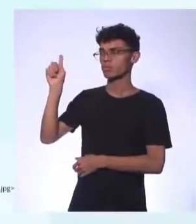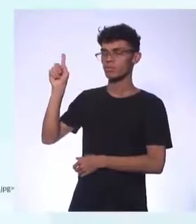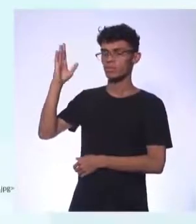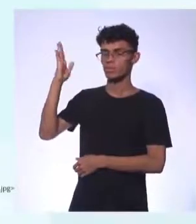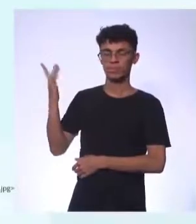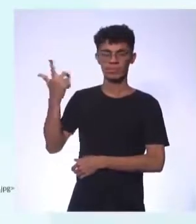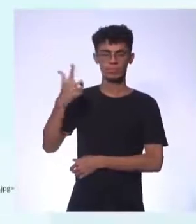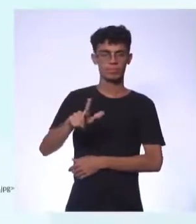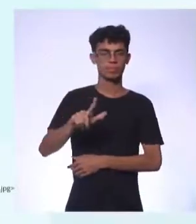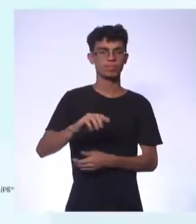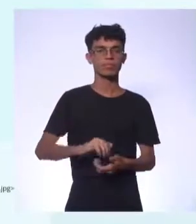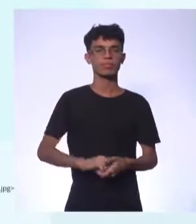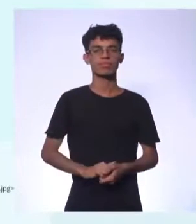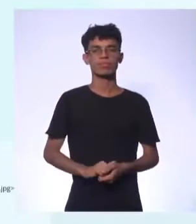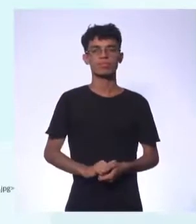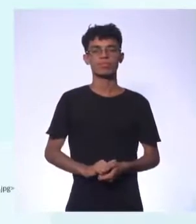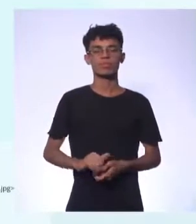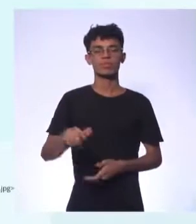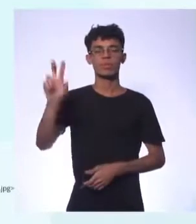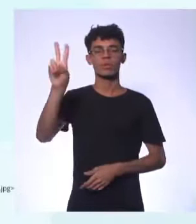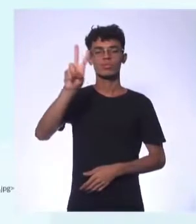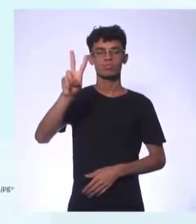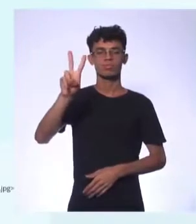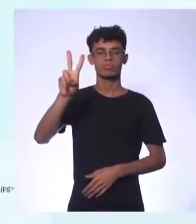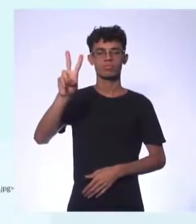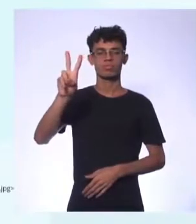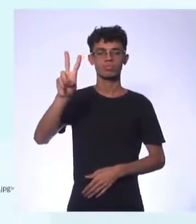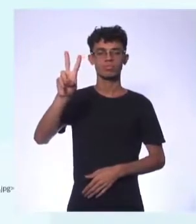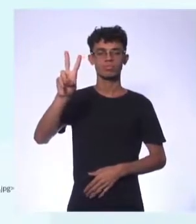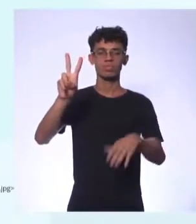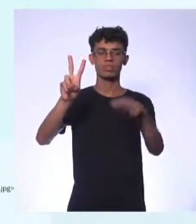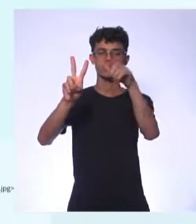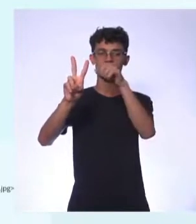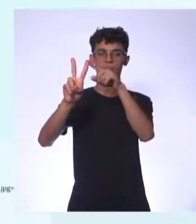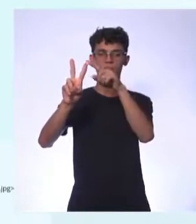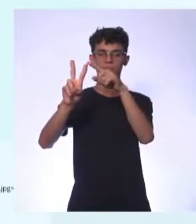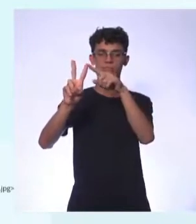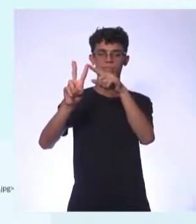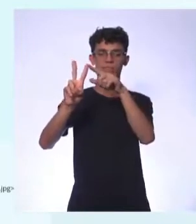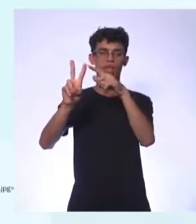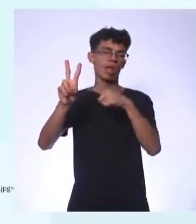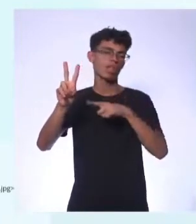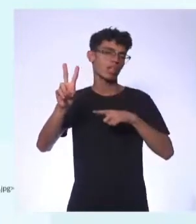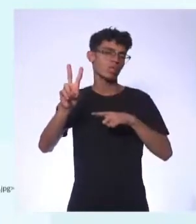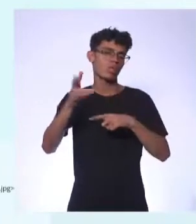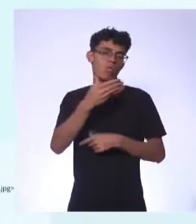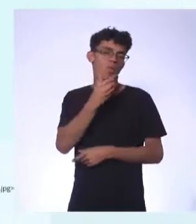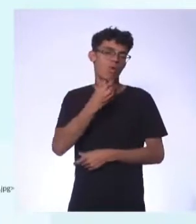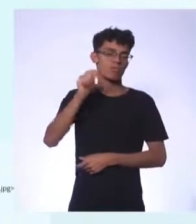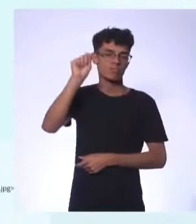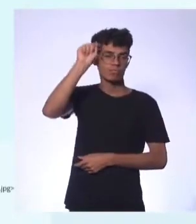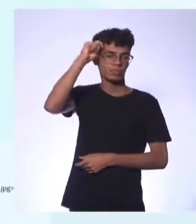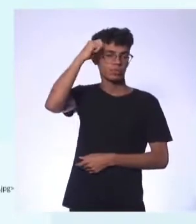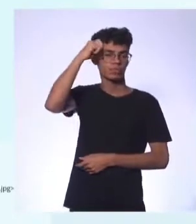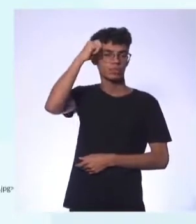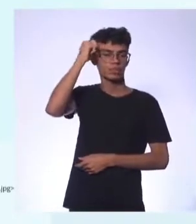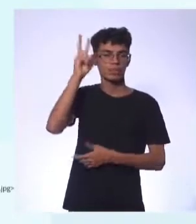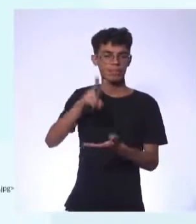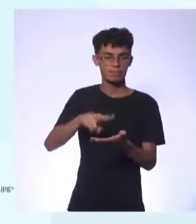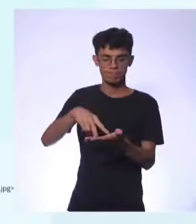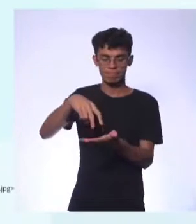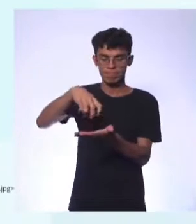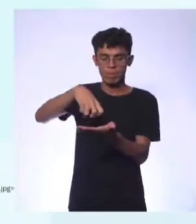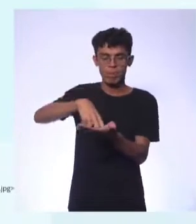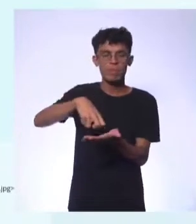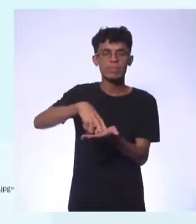novamente. Olha que interessante, né? Nessa primeira obra, a gente tem um homem negro ajoelhado